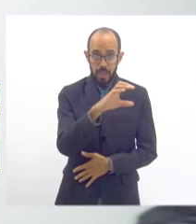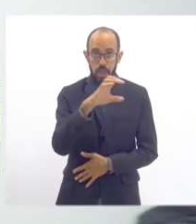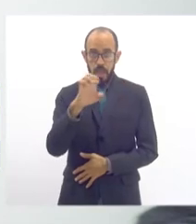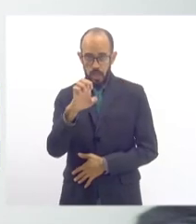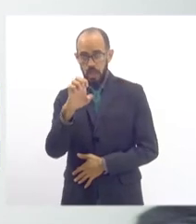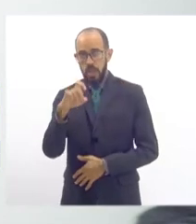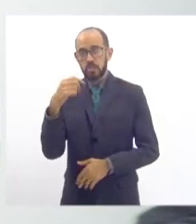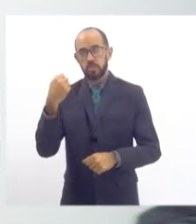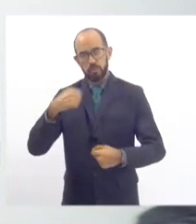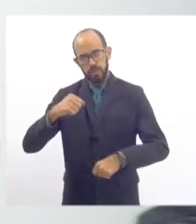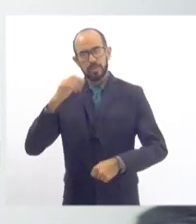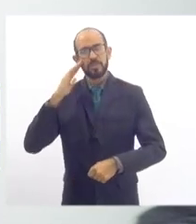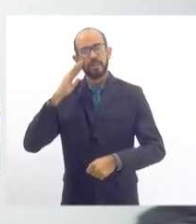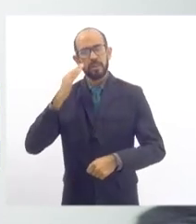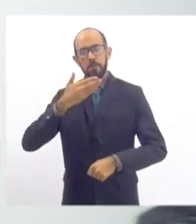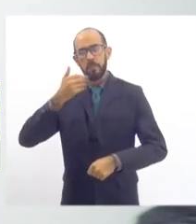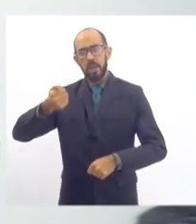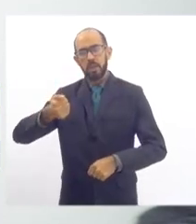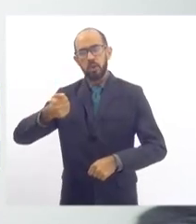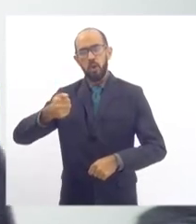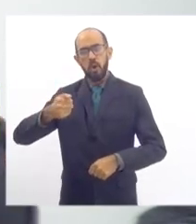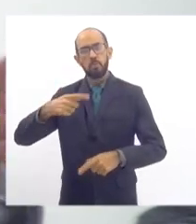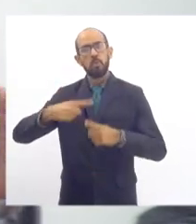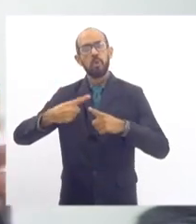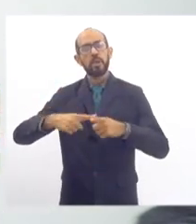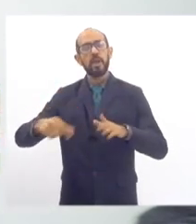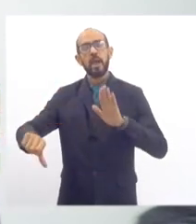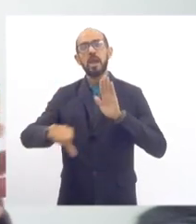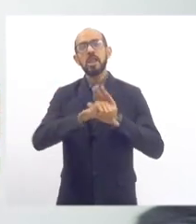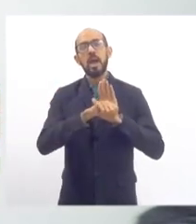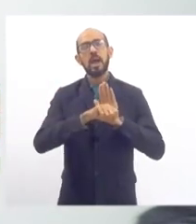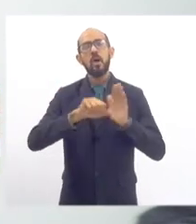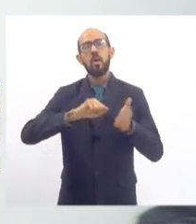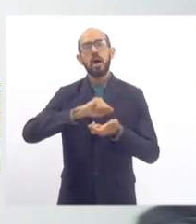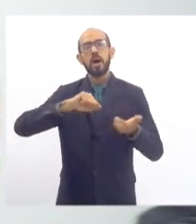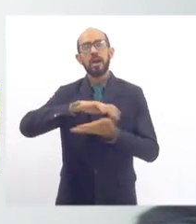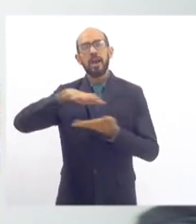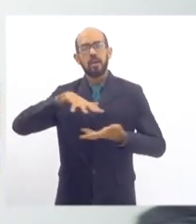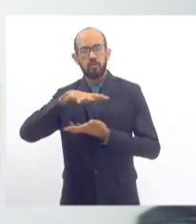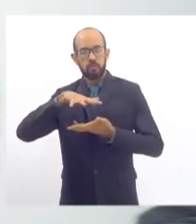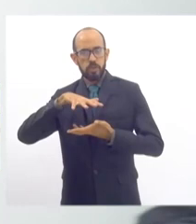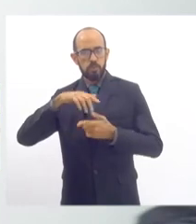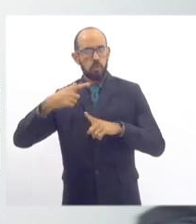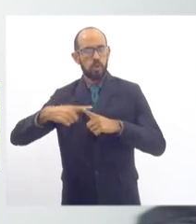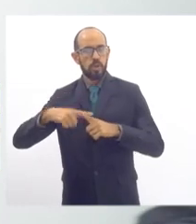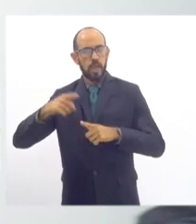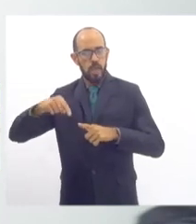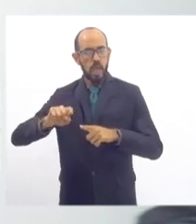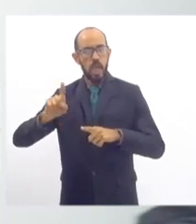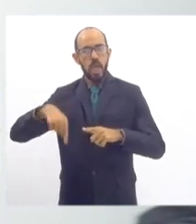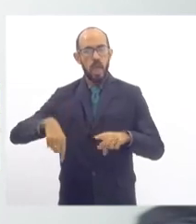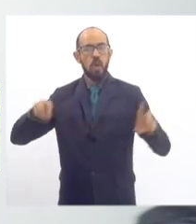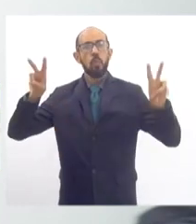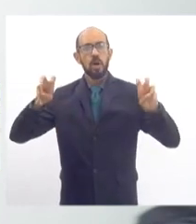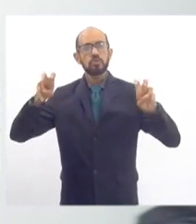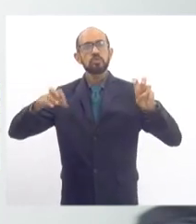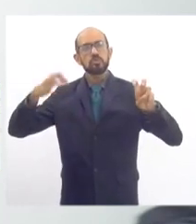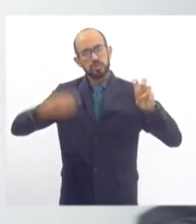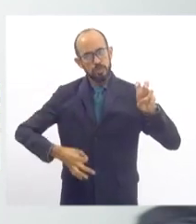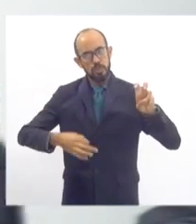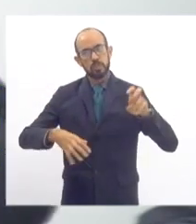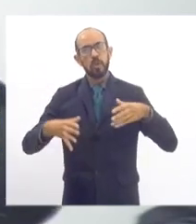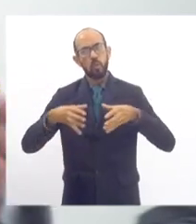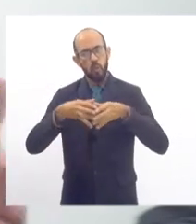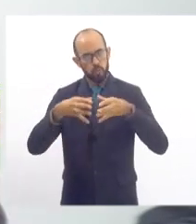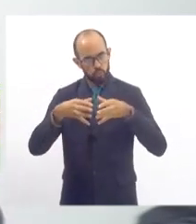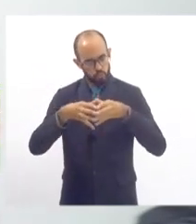de ilegalidade da greve, porque é um movimento que todos aqui concordamos com uma pauta legítima, né? Um conjunto de itens considerados